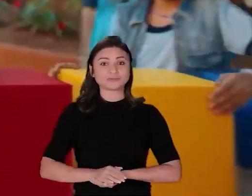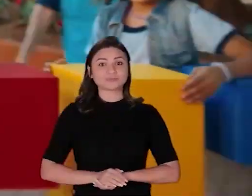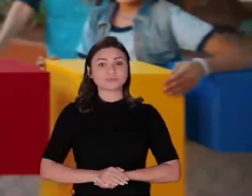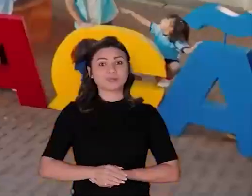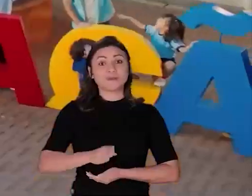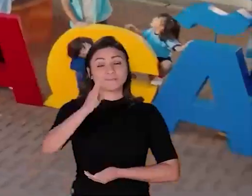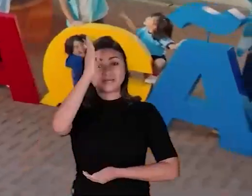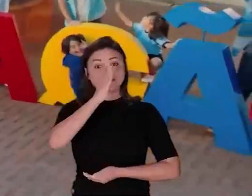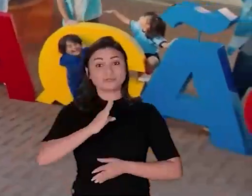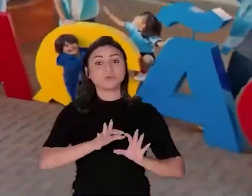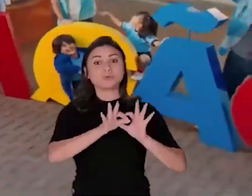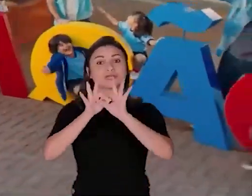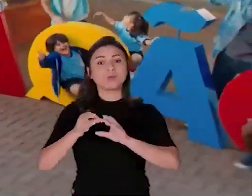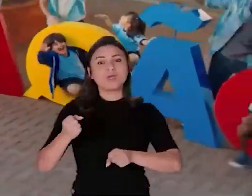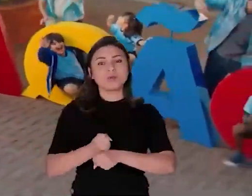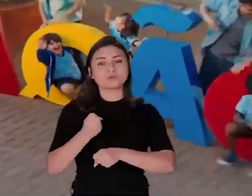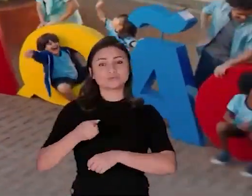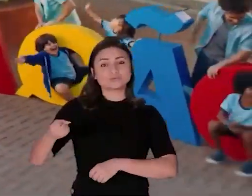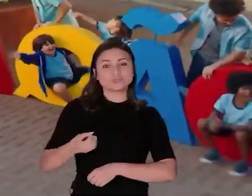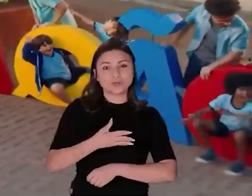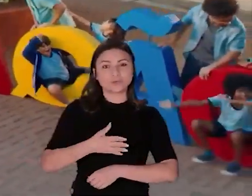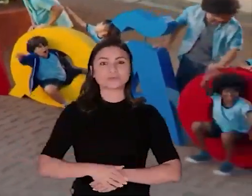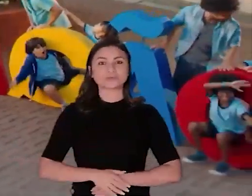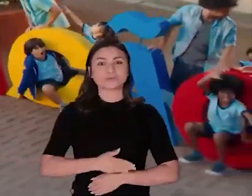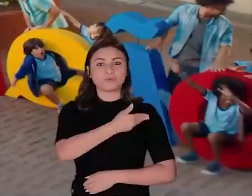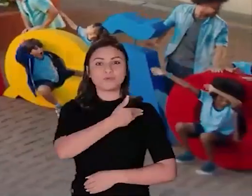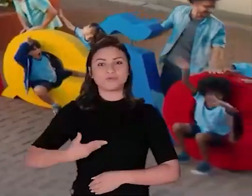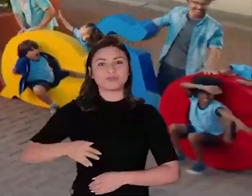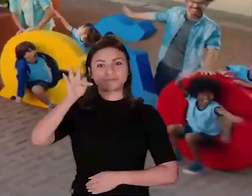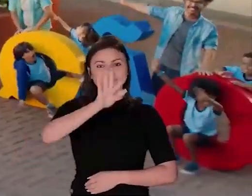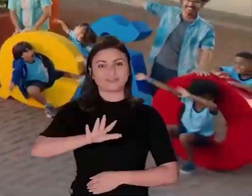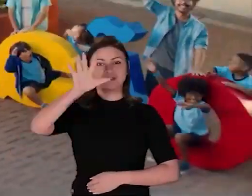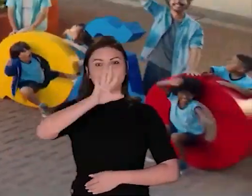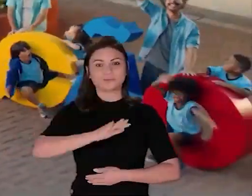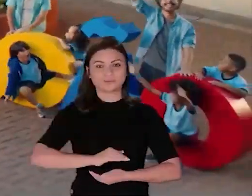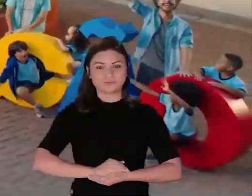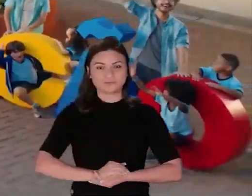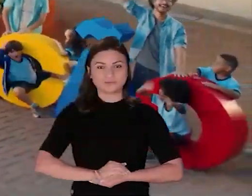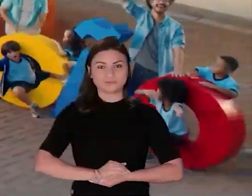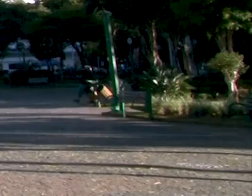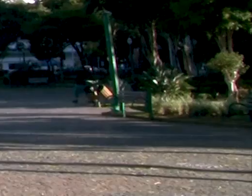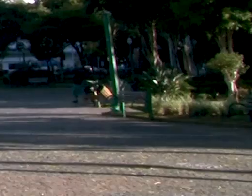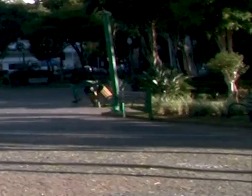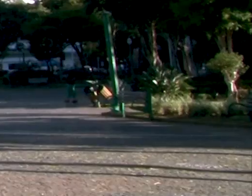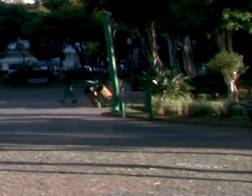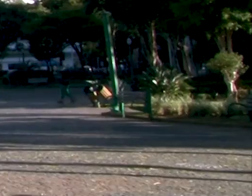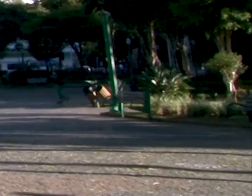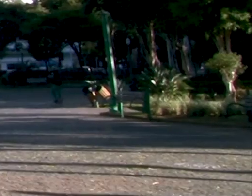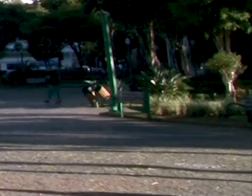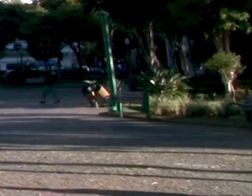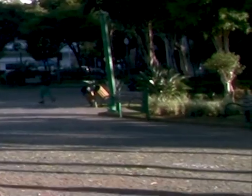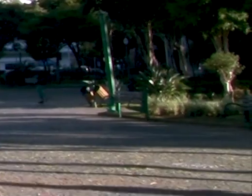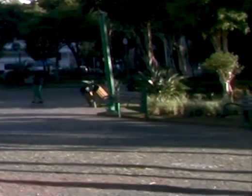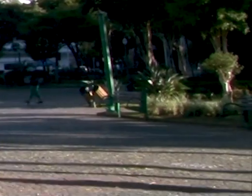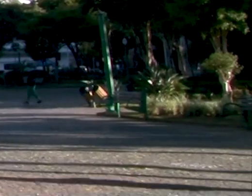da Educação. Brasil, União e Reconstrução. Governo Federal.